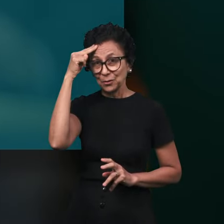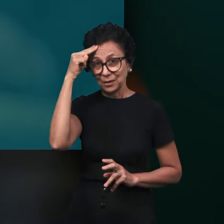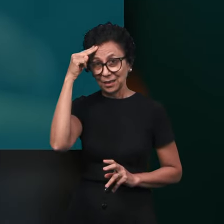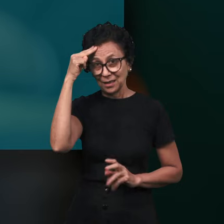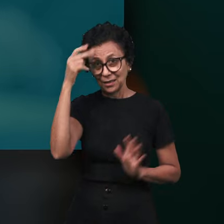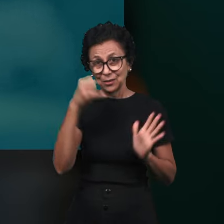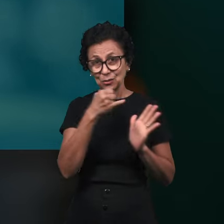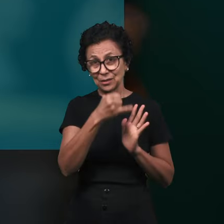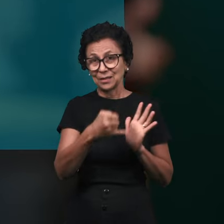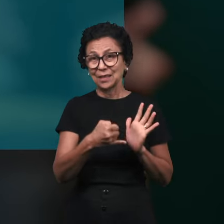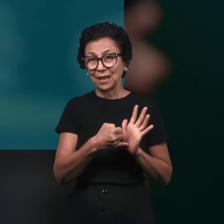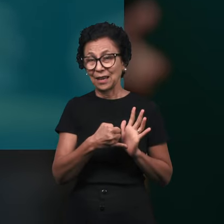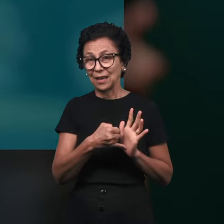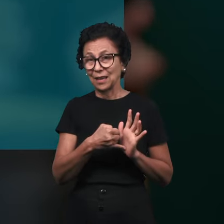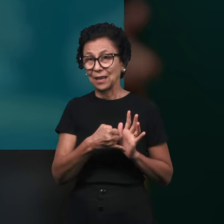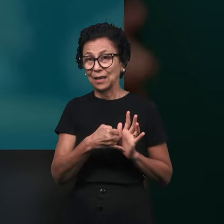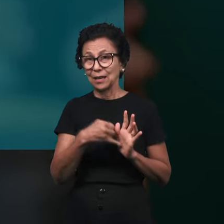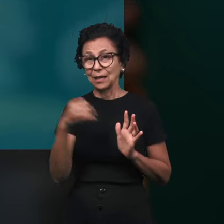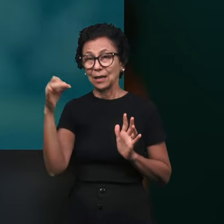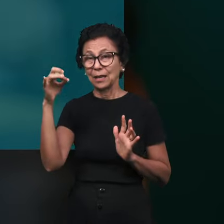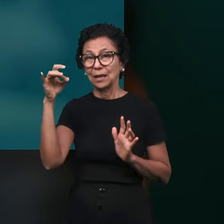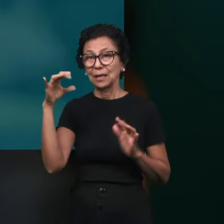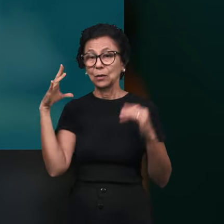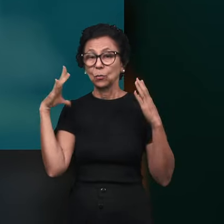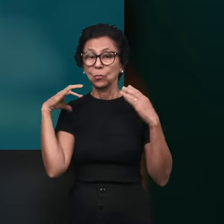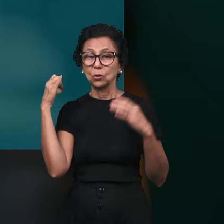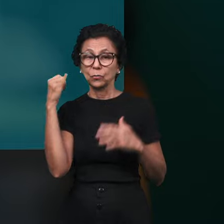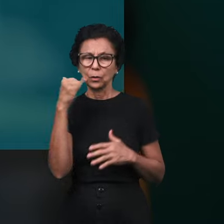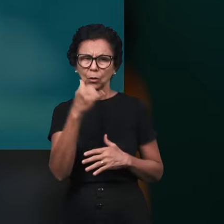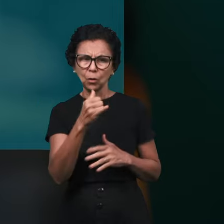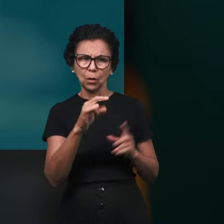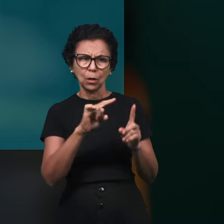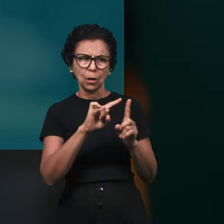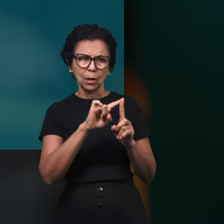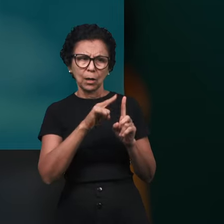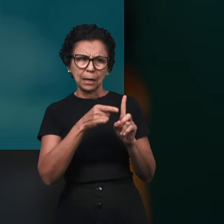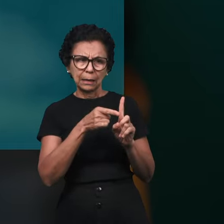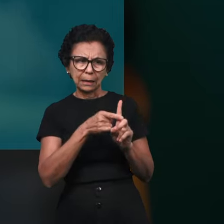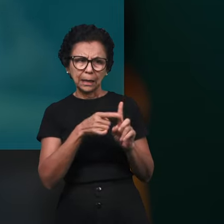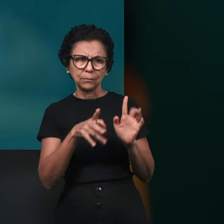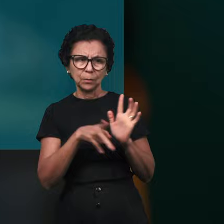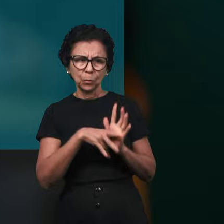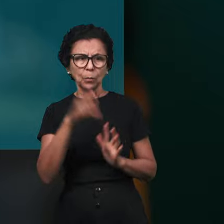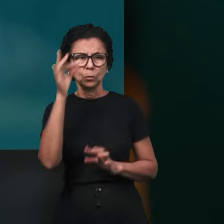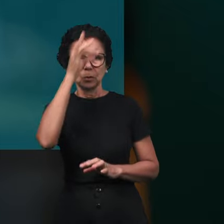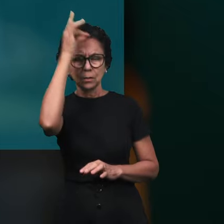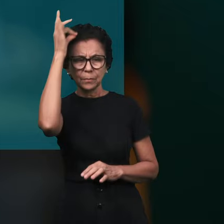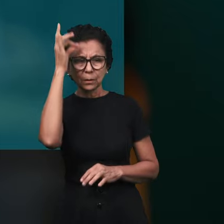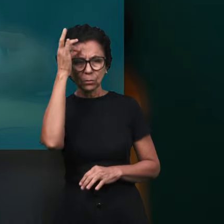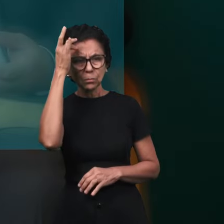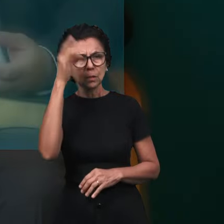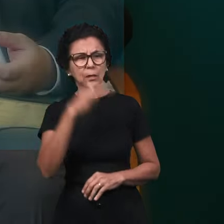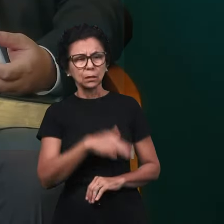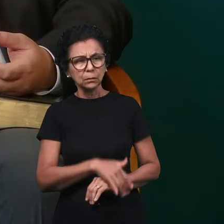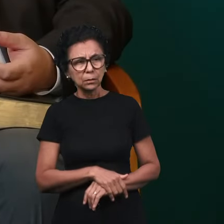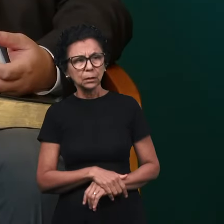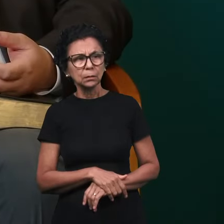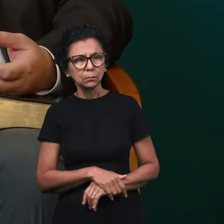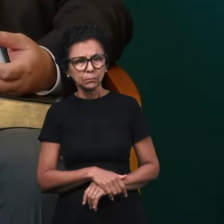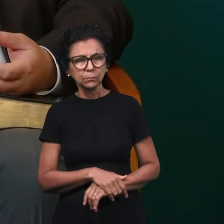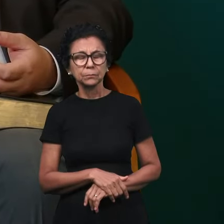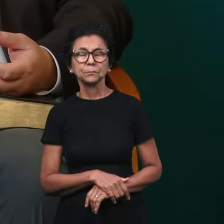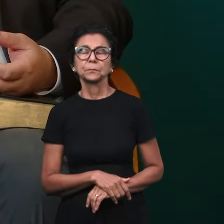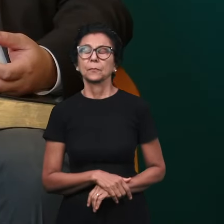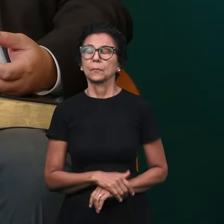Santo. Aí existe uma questão importante, pastor Márcio, que às vezes nós não vamos conseguir transmitir para a nossa